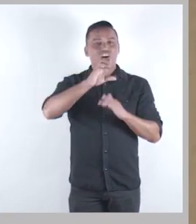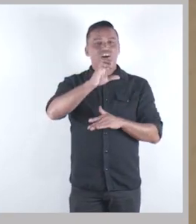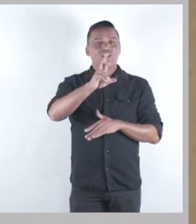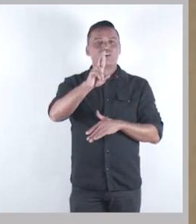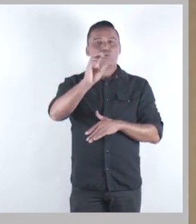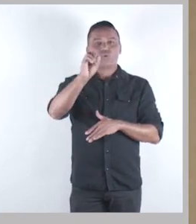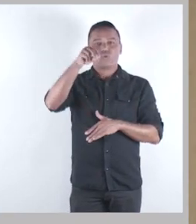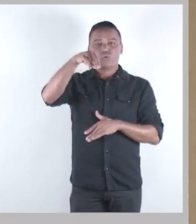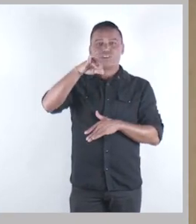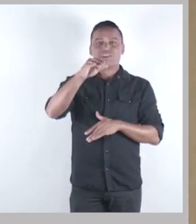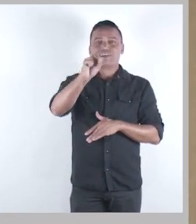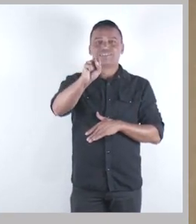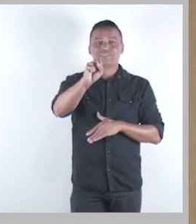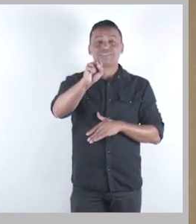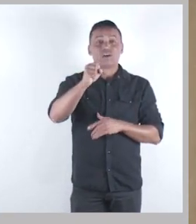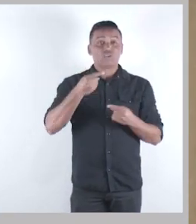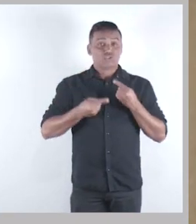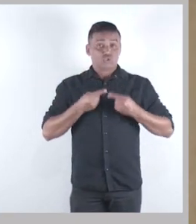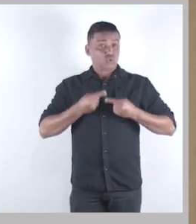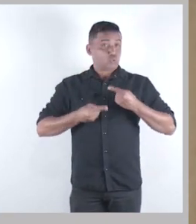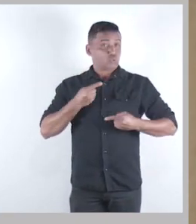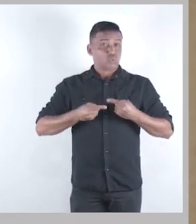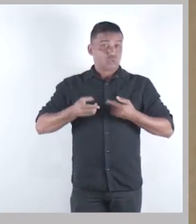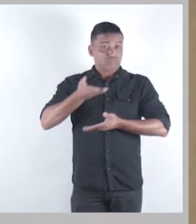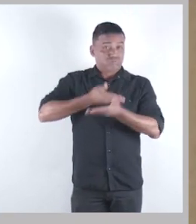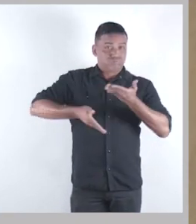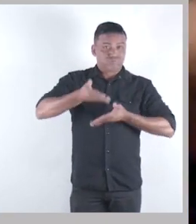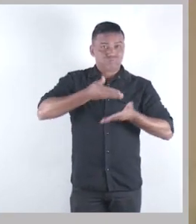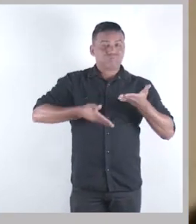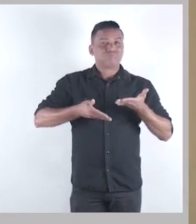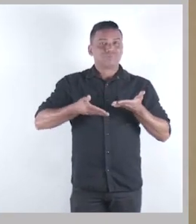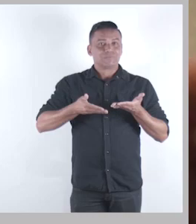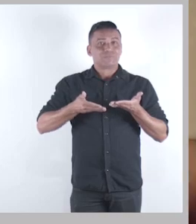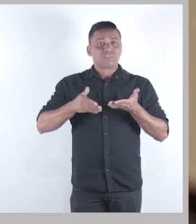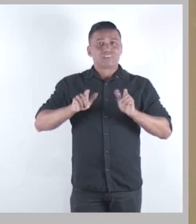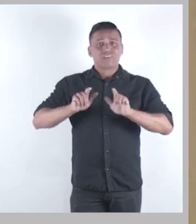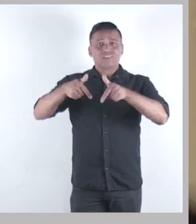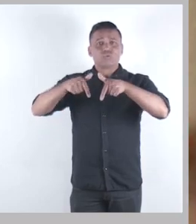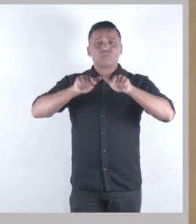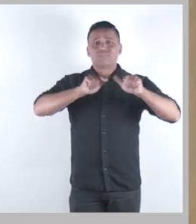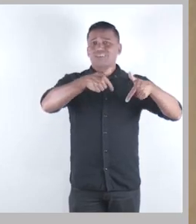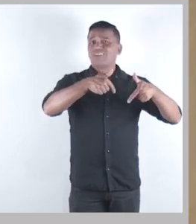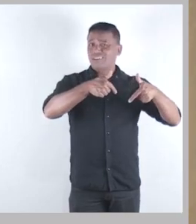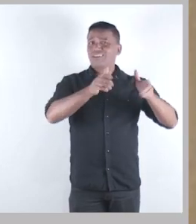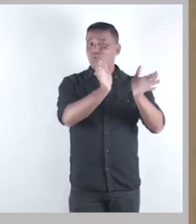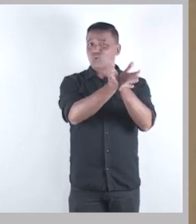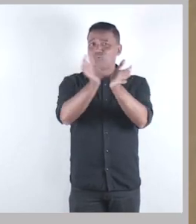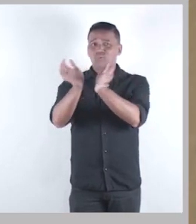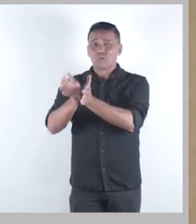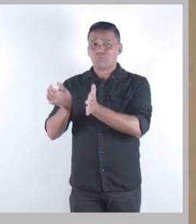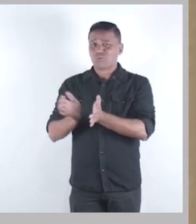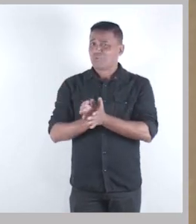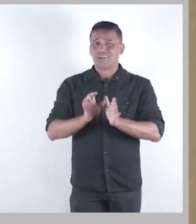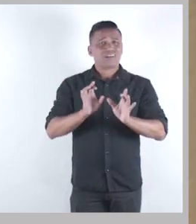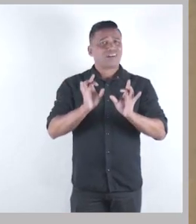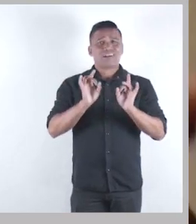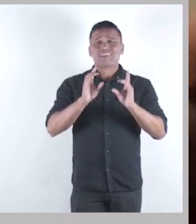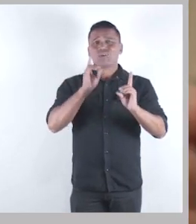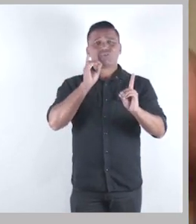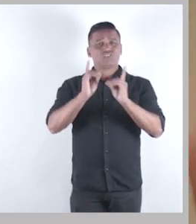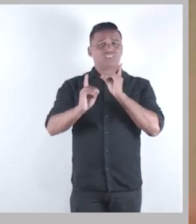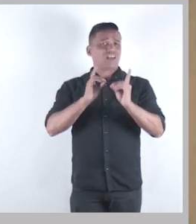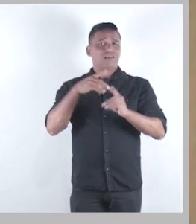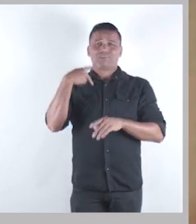Eles discutem, quer dizer, trocam ideias. Isso é ótimo. E outros clubes também têm cada um a sua dinâmica. Ou seja, de